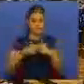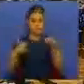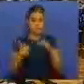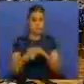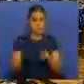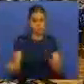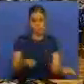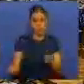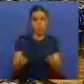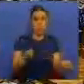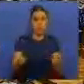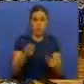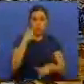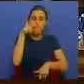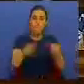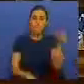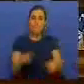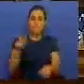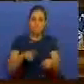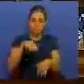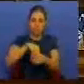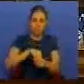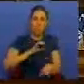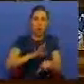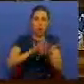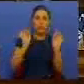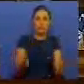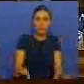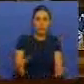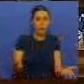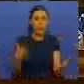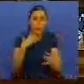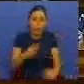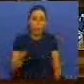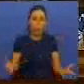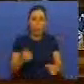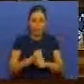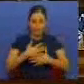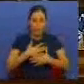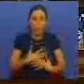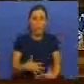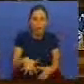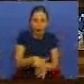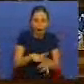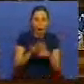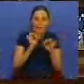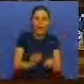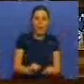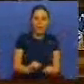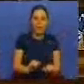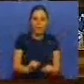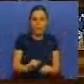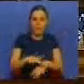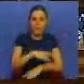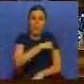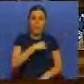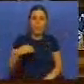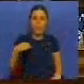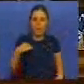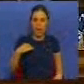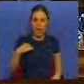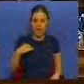gestão do pessoal nos nossos hospitais e, naturalmente, dos profissionais na área da medicina.